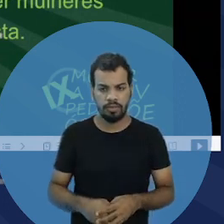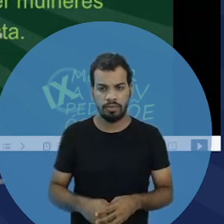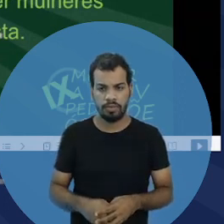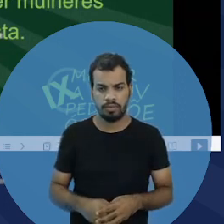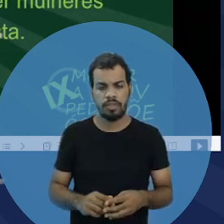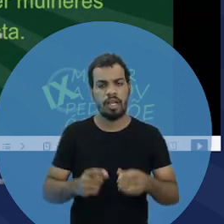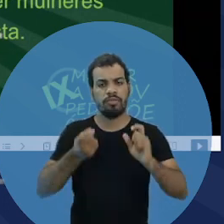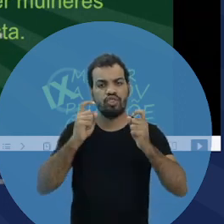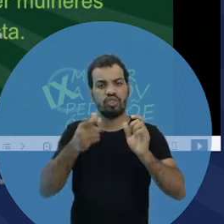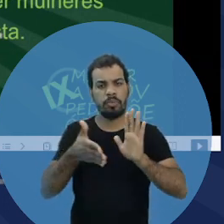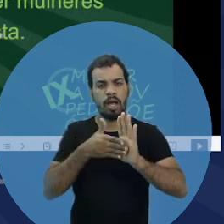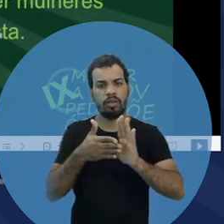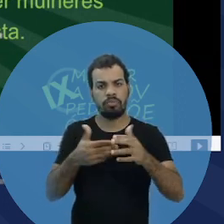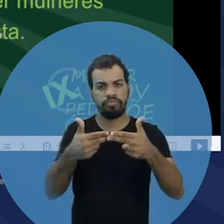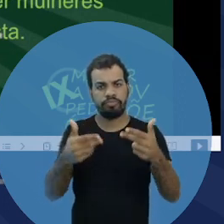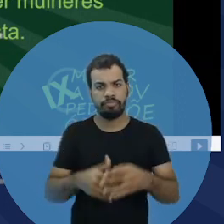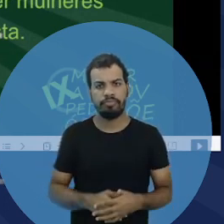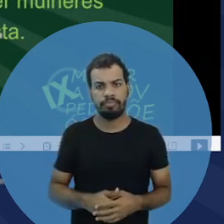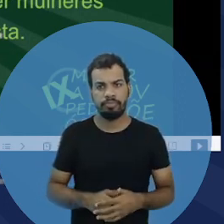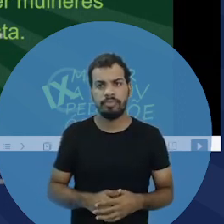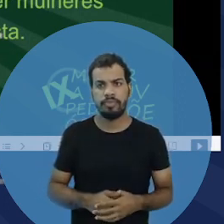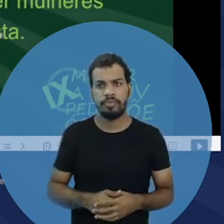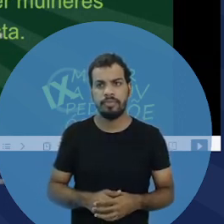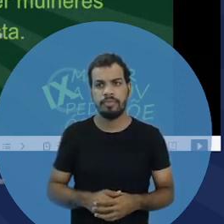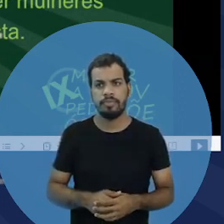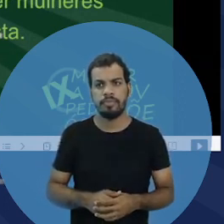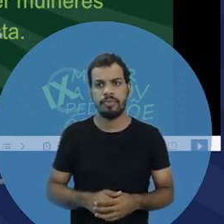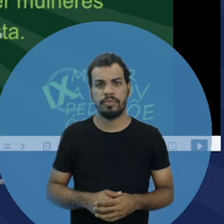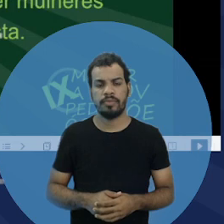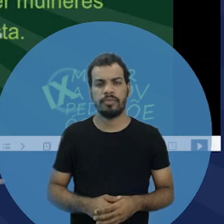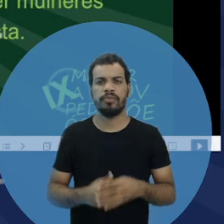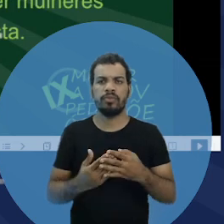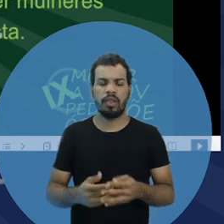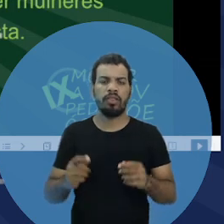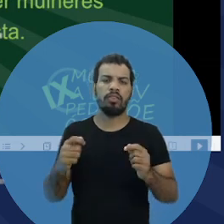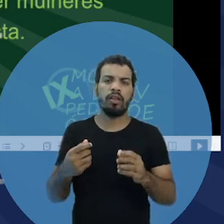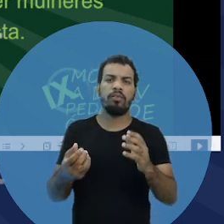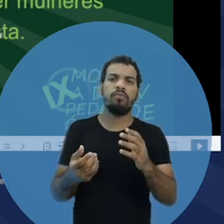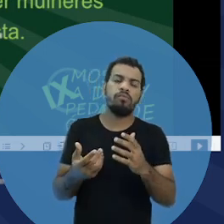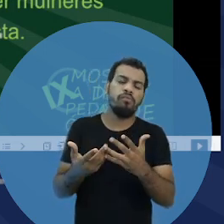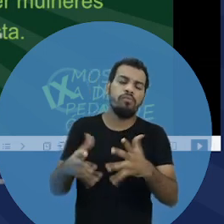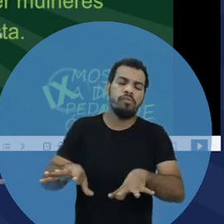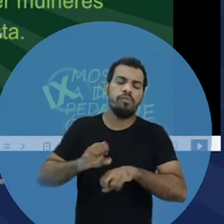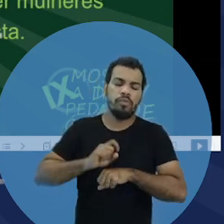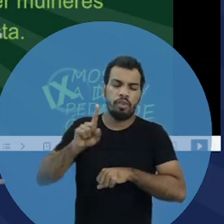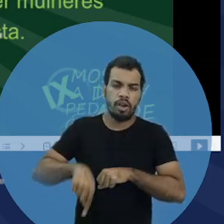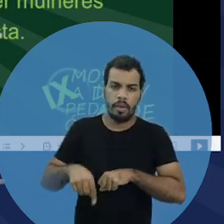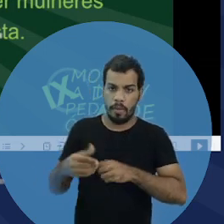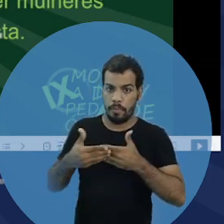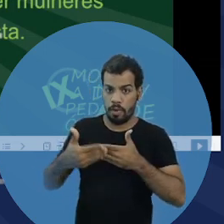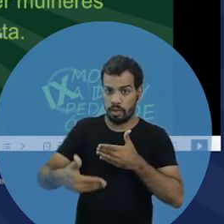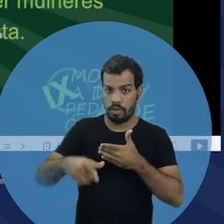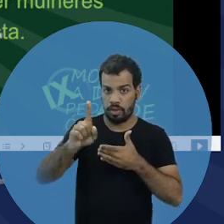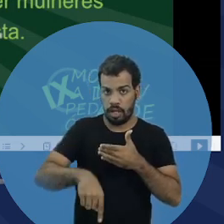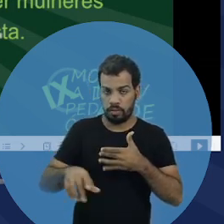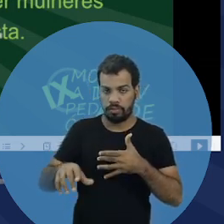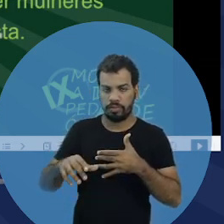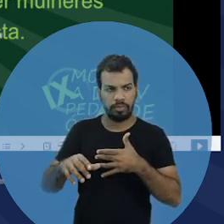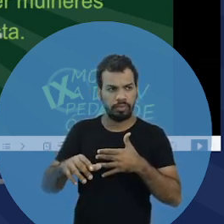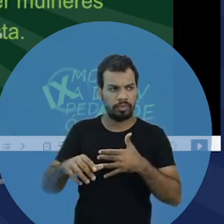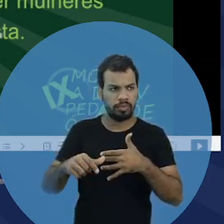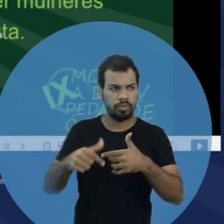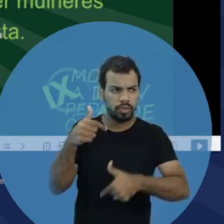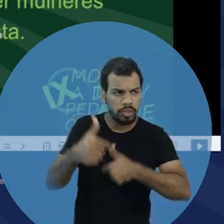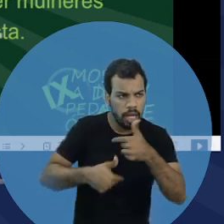pautas, que o próprio NEG se apropriou durante o seu processo de efetivação e de trabalho